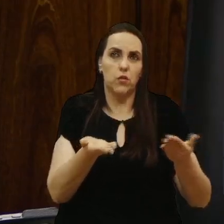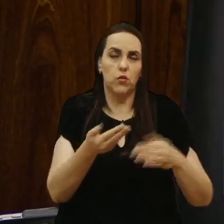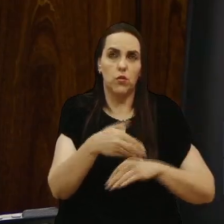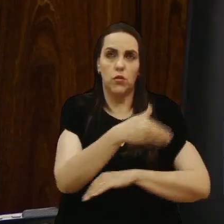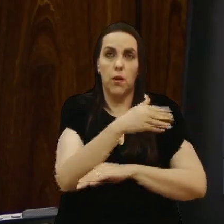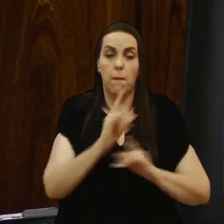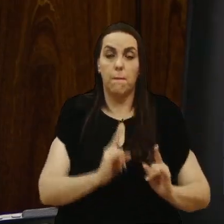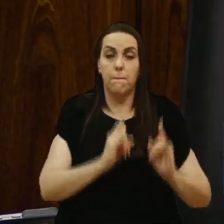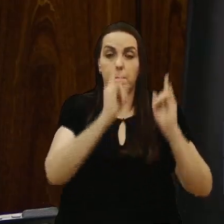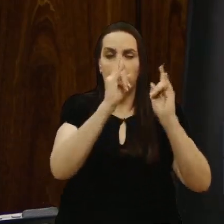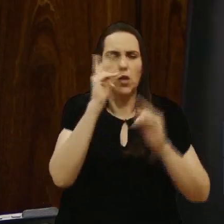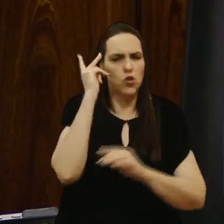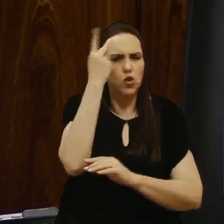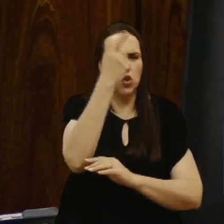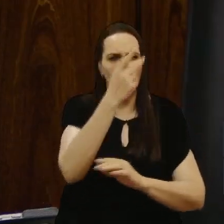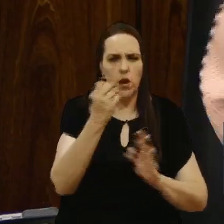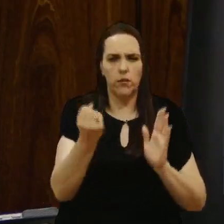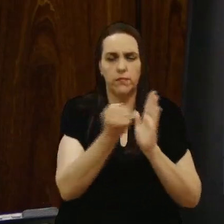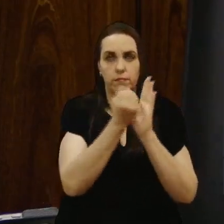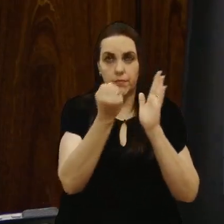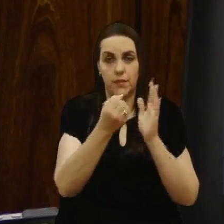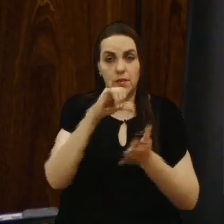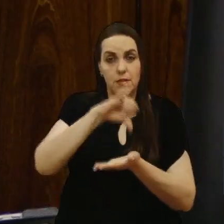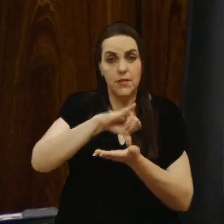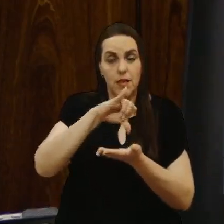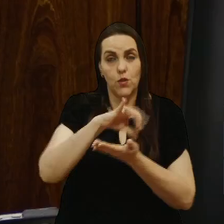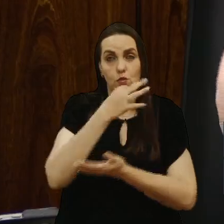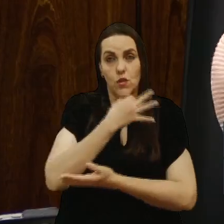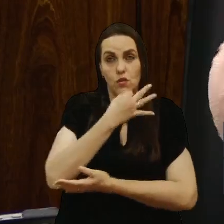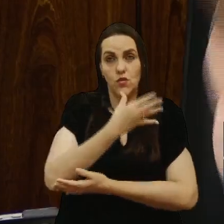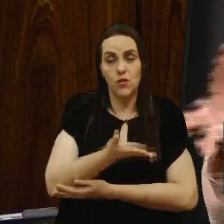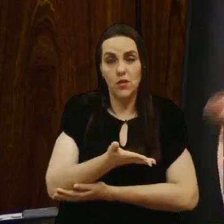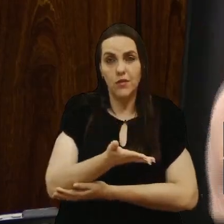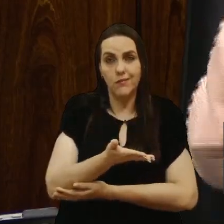prédios históricos no centro de Caxias do Sul,